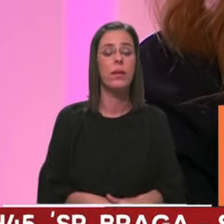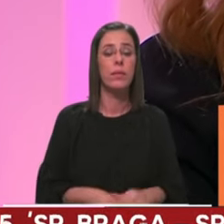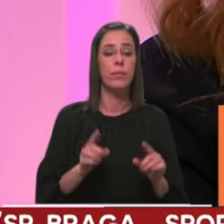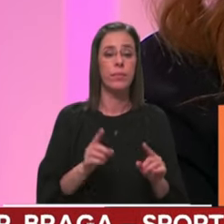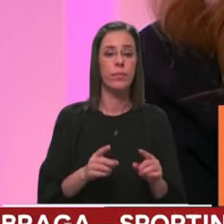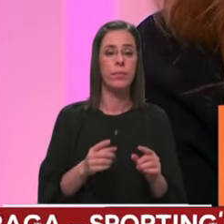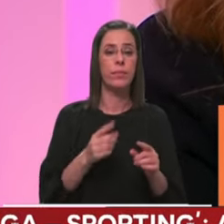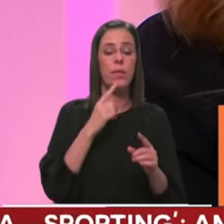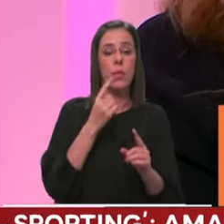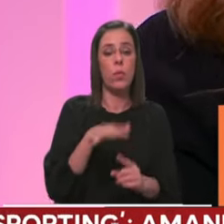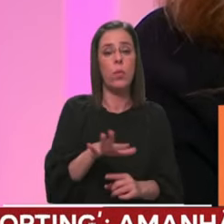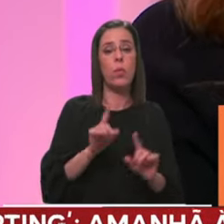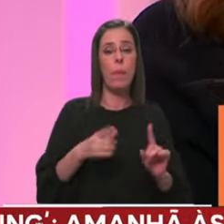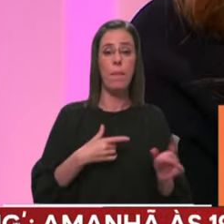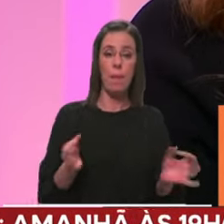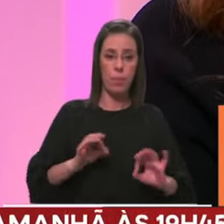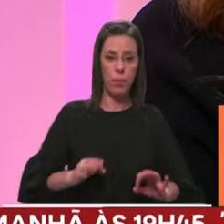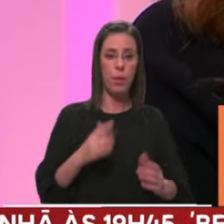um um desses casos e para poder contrapor